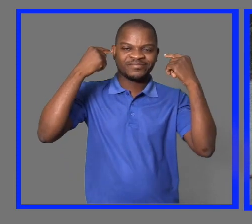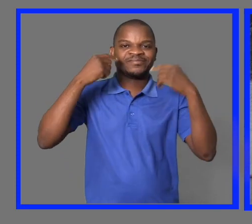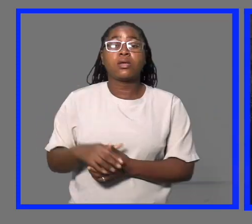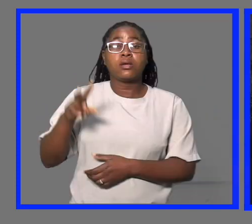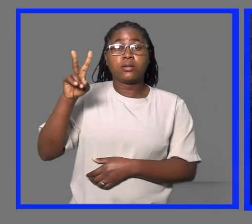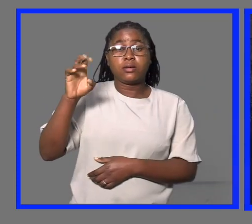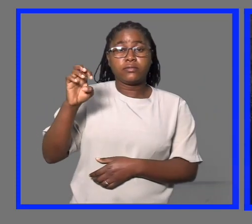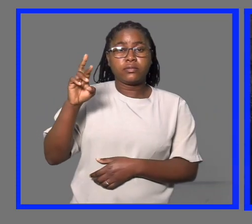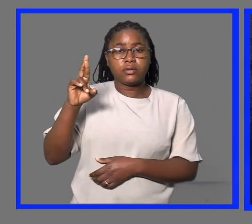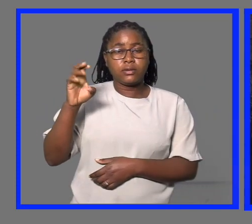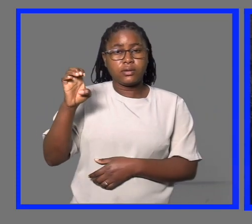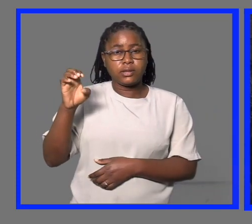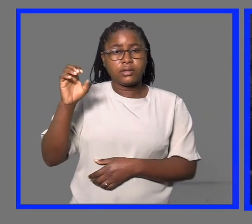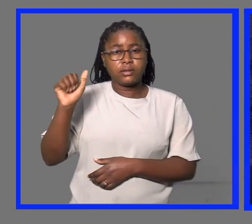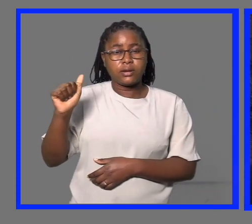realizar.